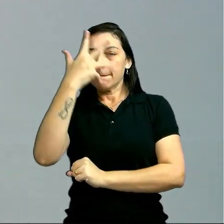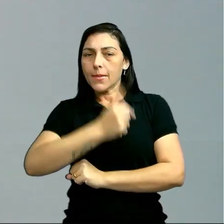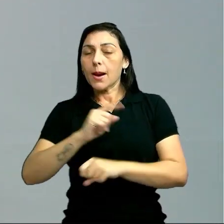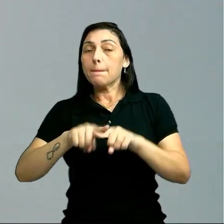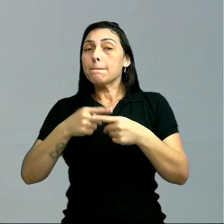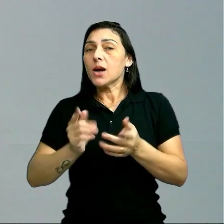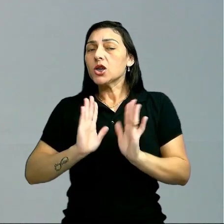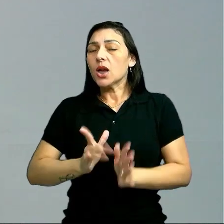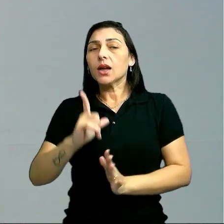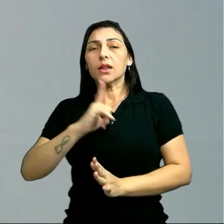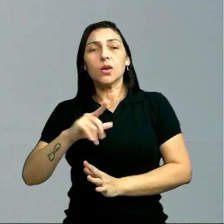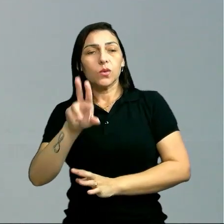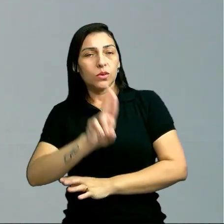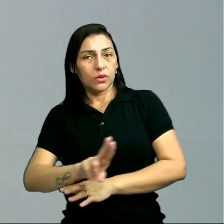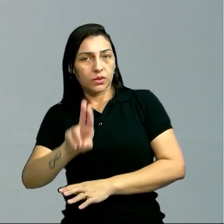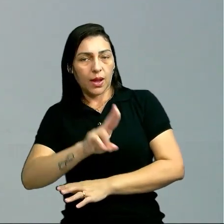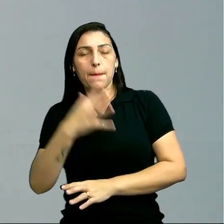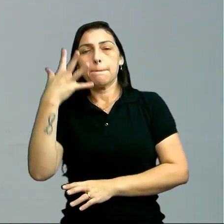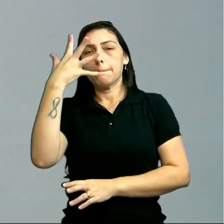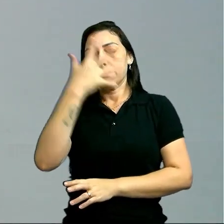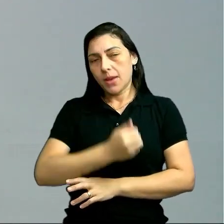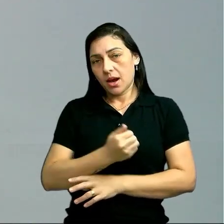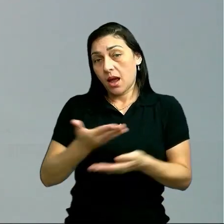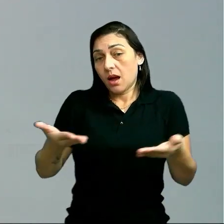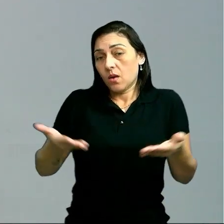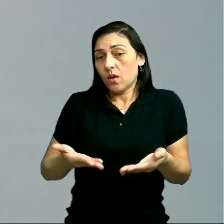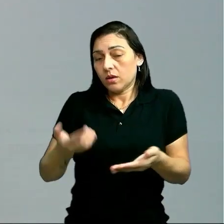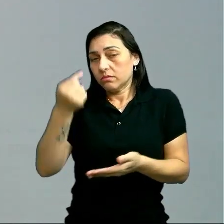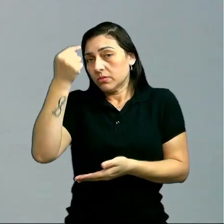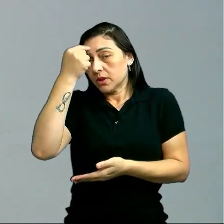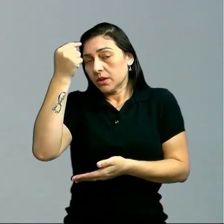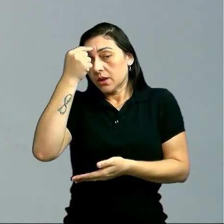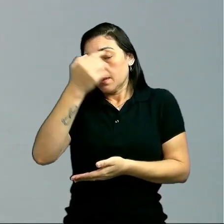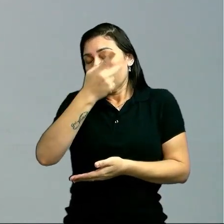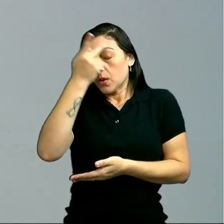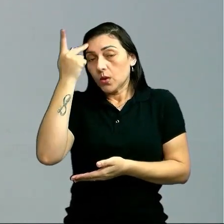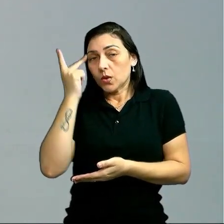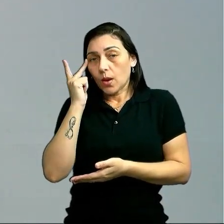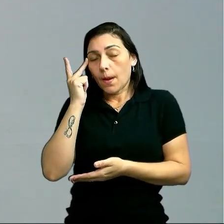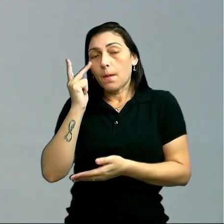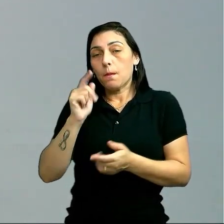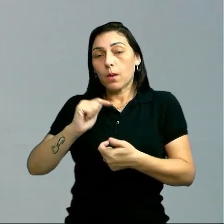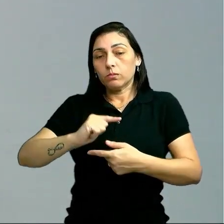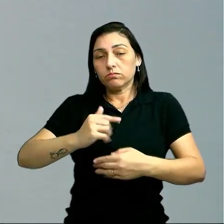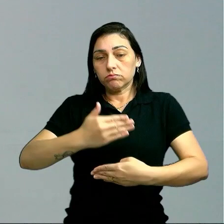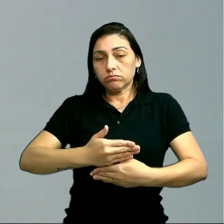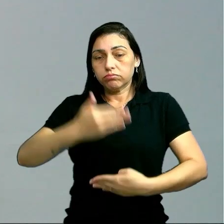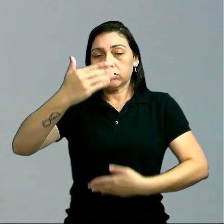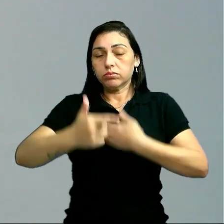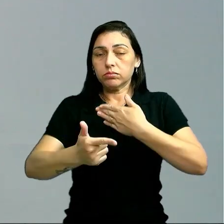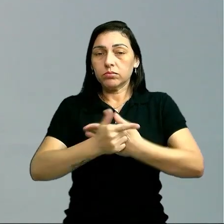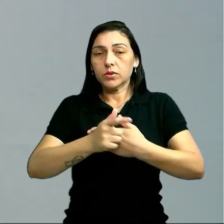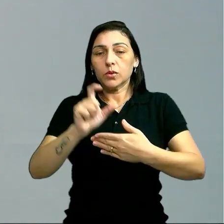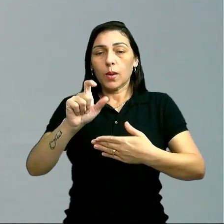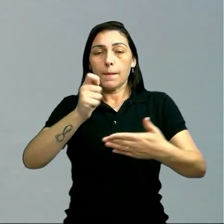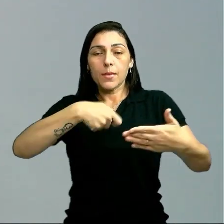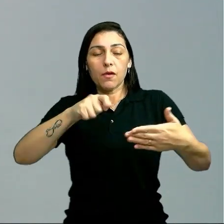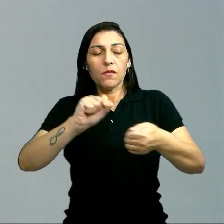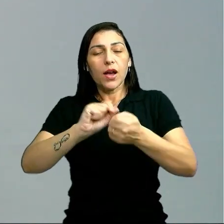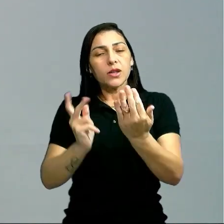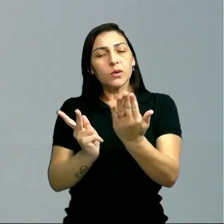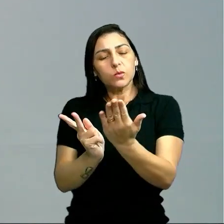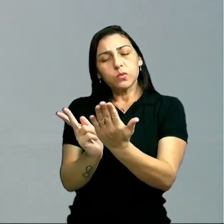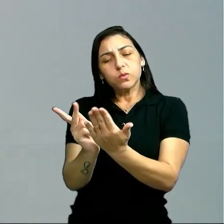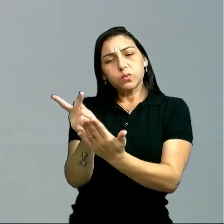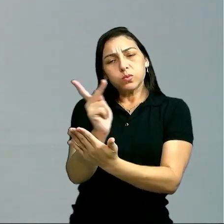mas já que ela tem utilidade, ela é bela. Agora vamos supor que alguém pegue uma cartolina e um pincel e faça um desenho